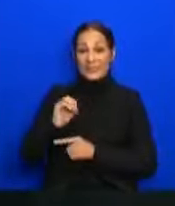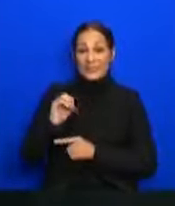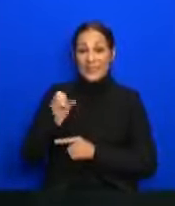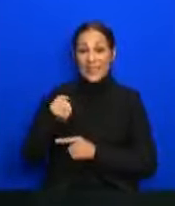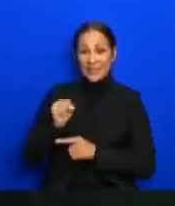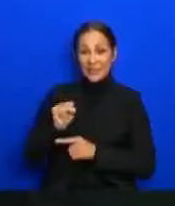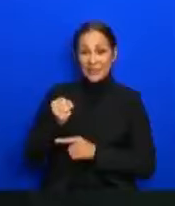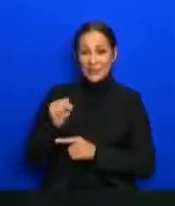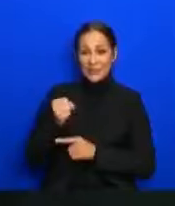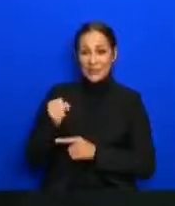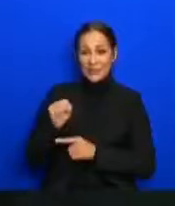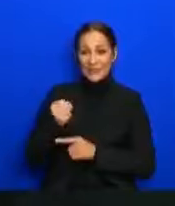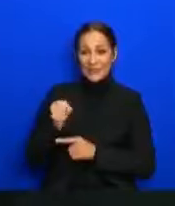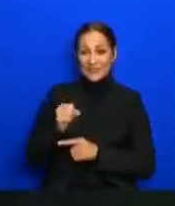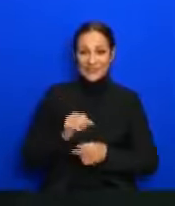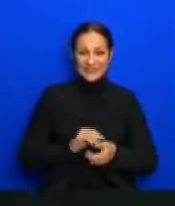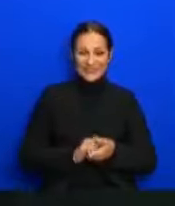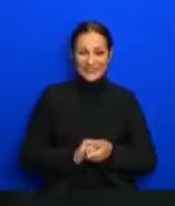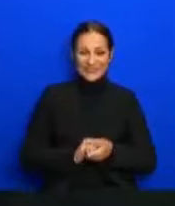08.